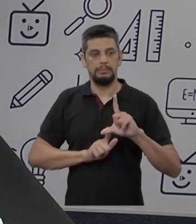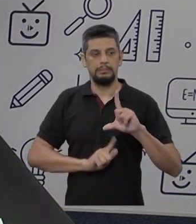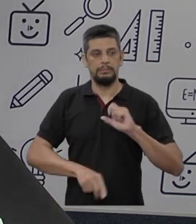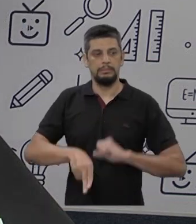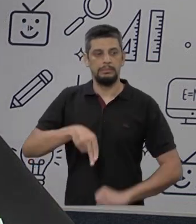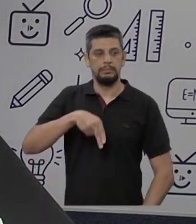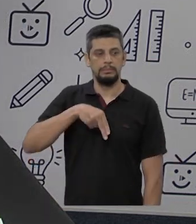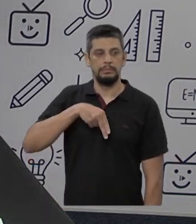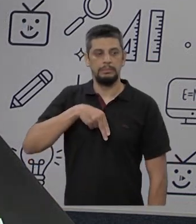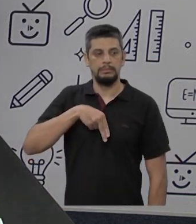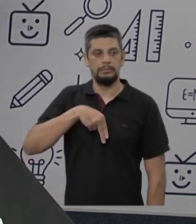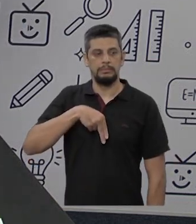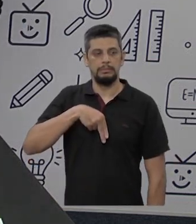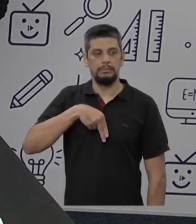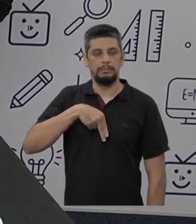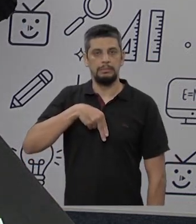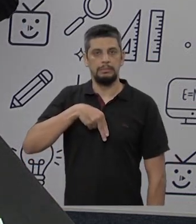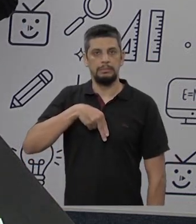N.